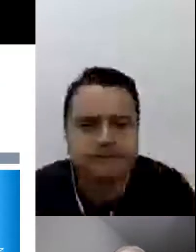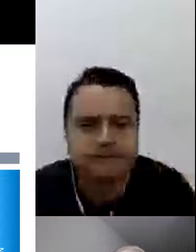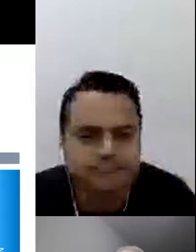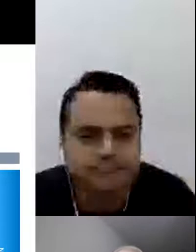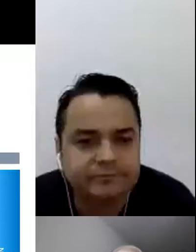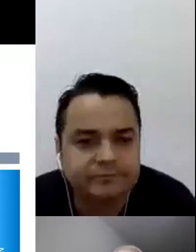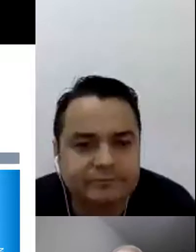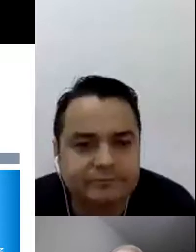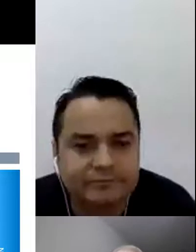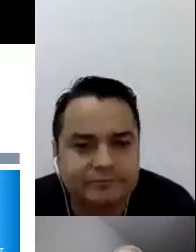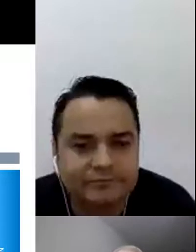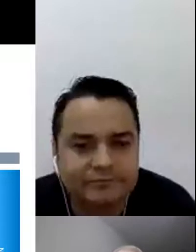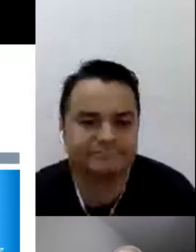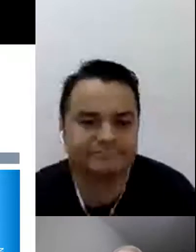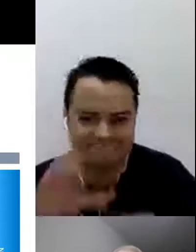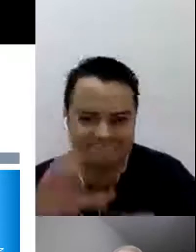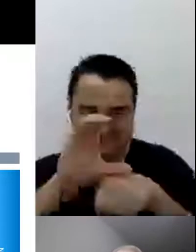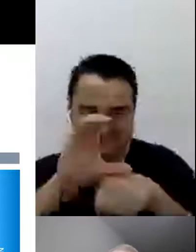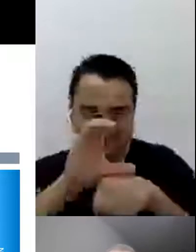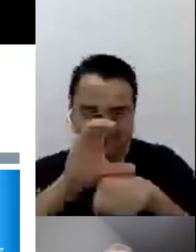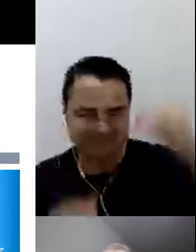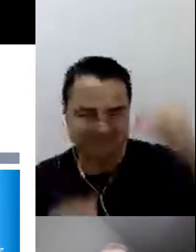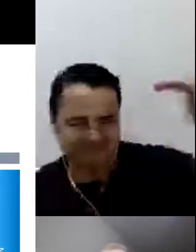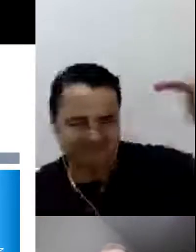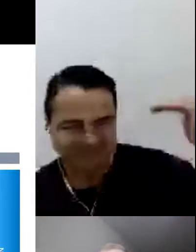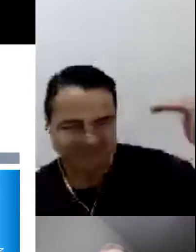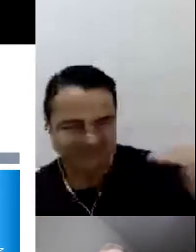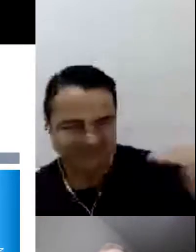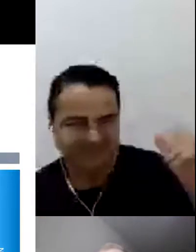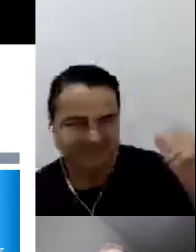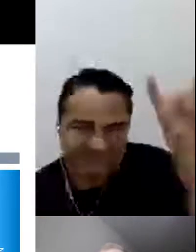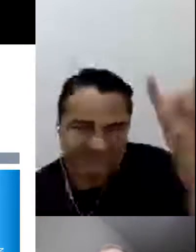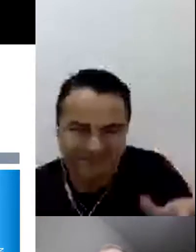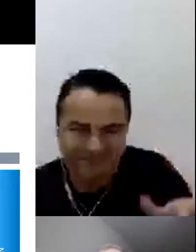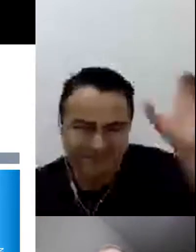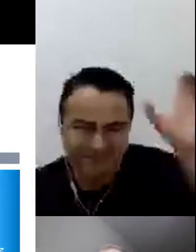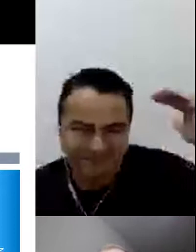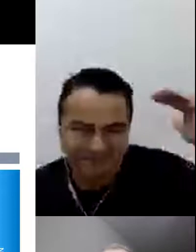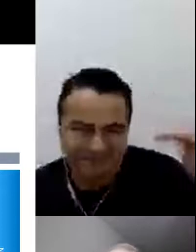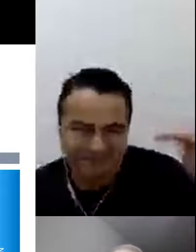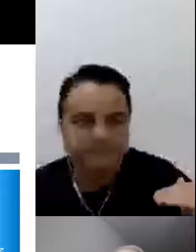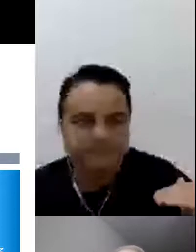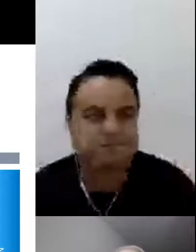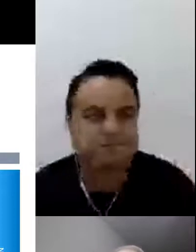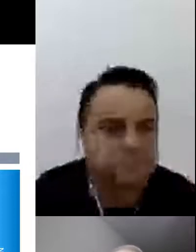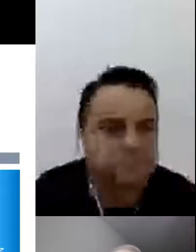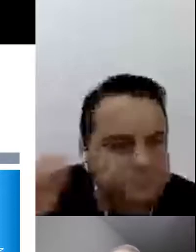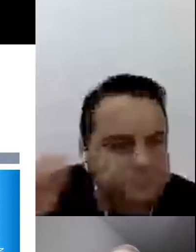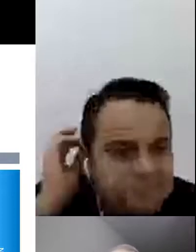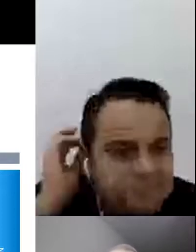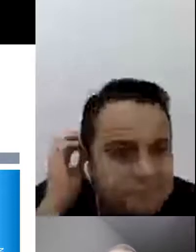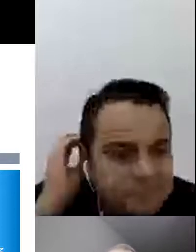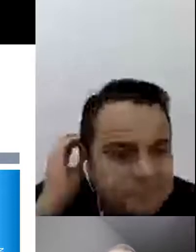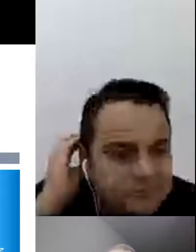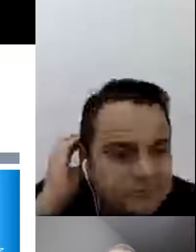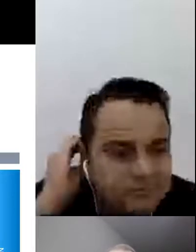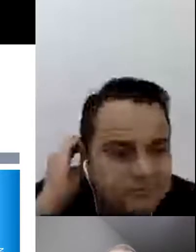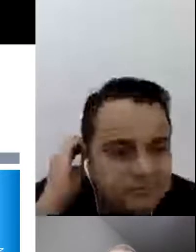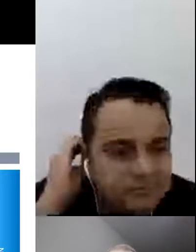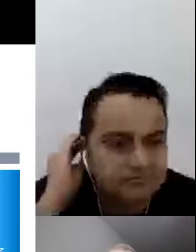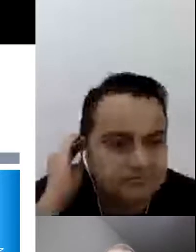na caixinha em cinza, você tem a produção, então você vai ter dados de produção, fornecedores de matéria-prima, condições